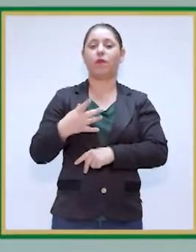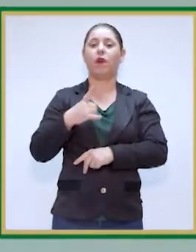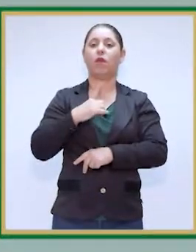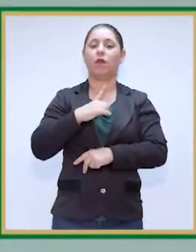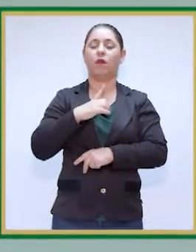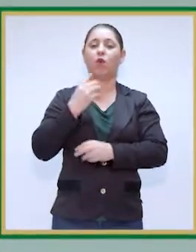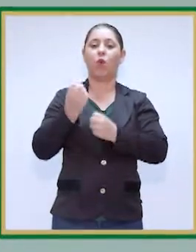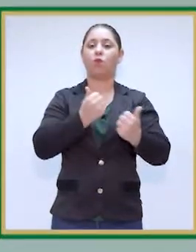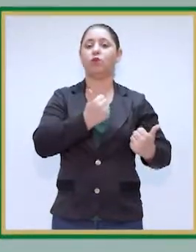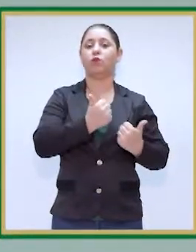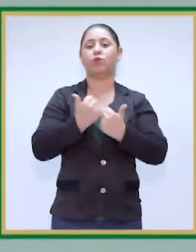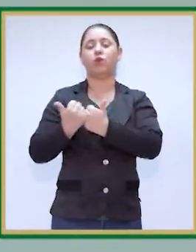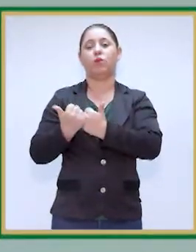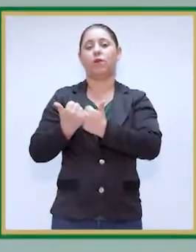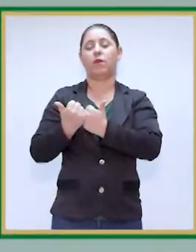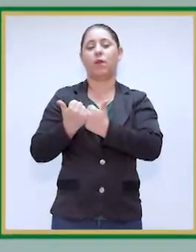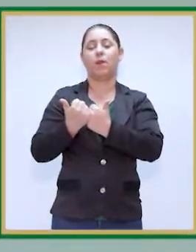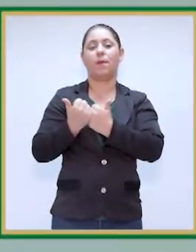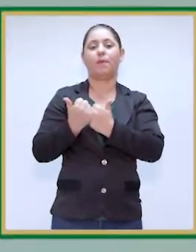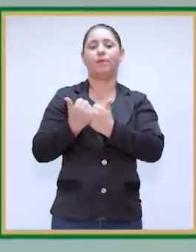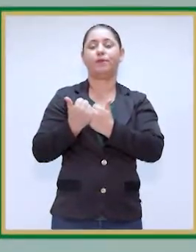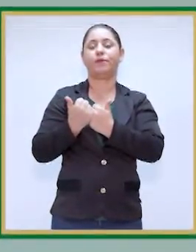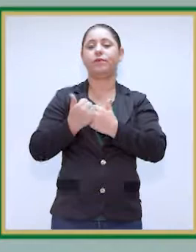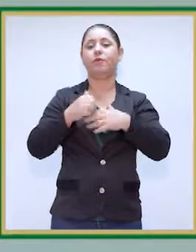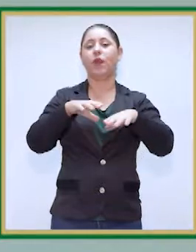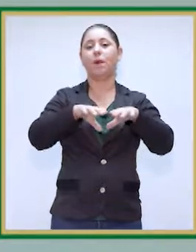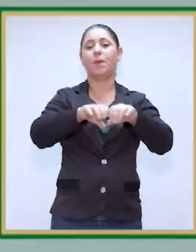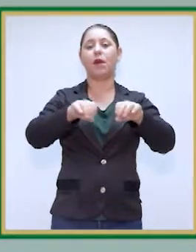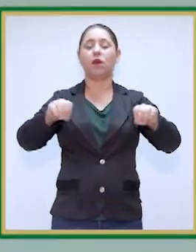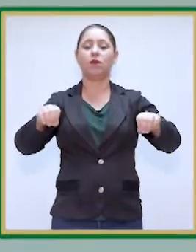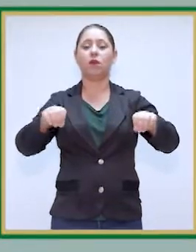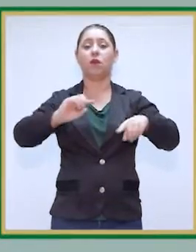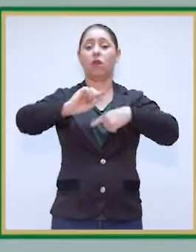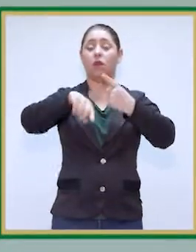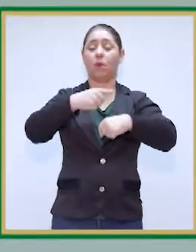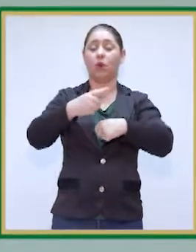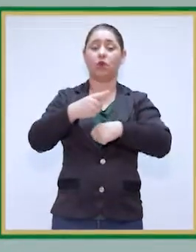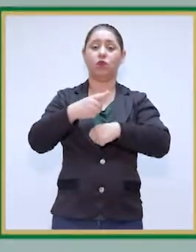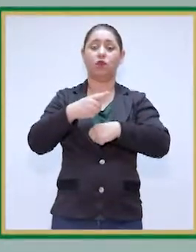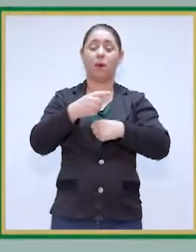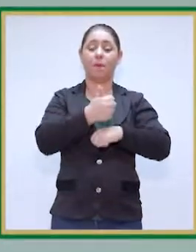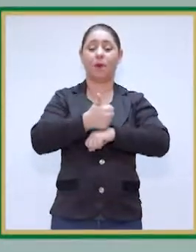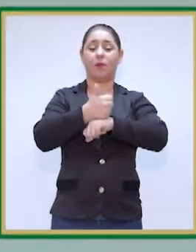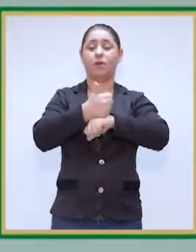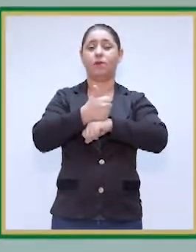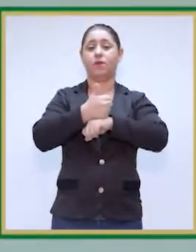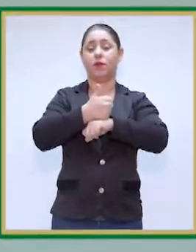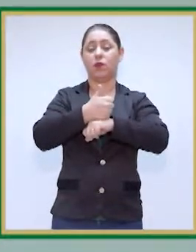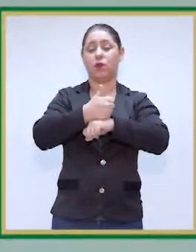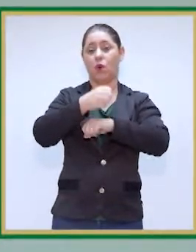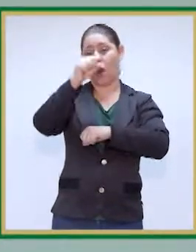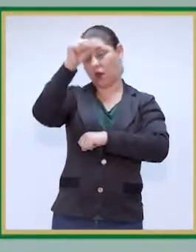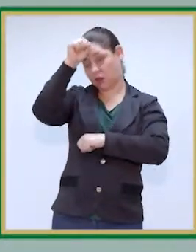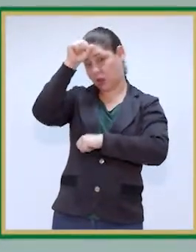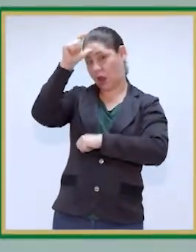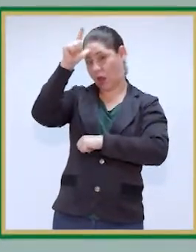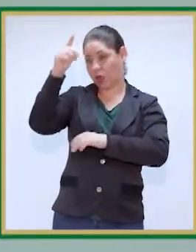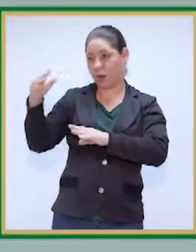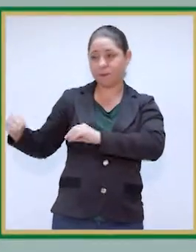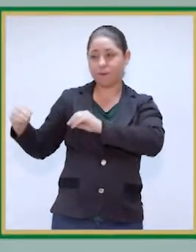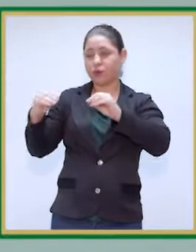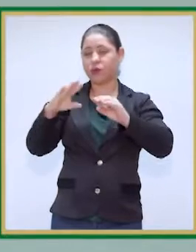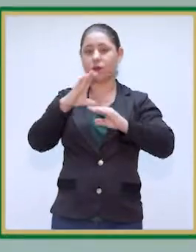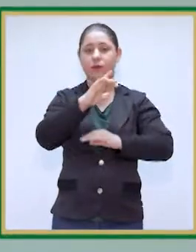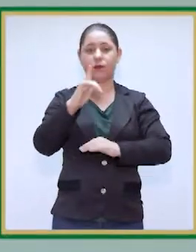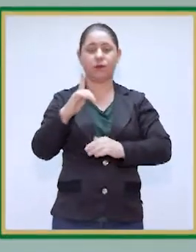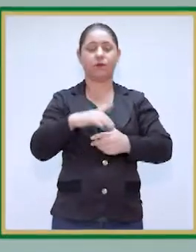Maracaju e depois fui defensor titular em São Gabriel do Oeste, até vir para Campo Grande. Mesmo atuando em